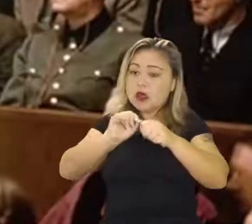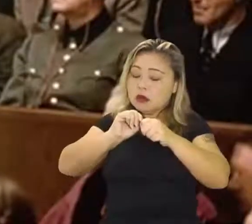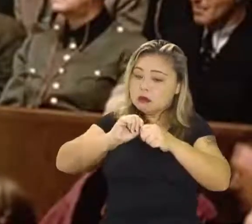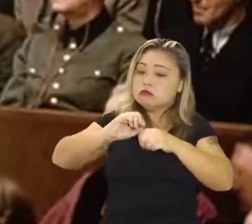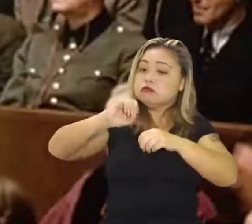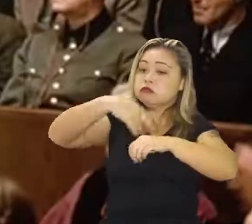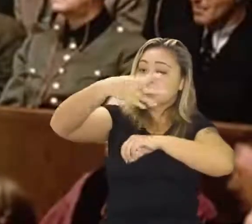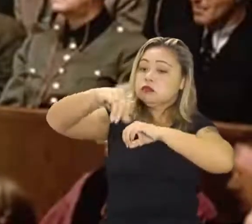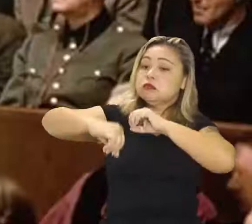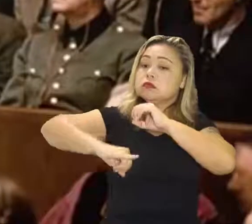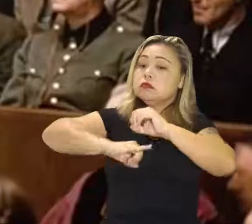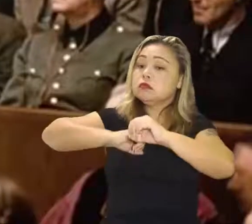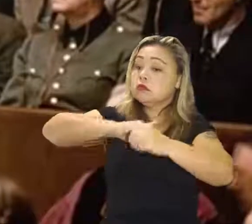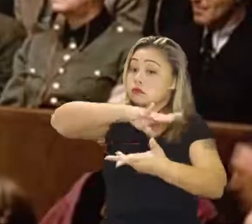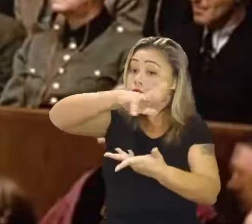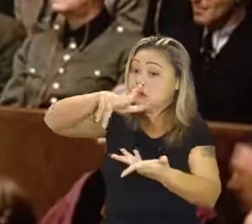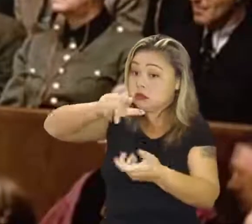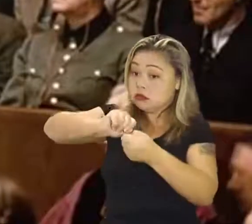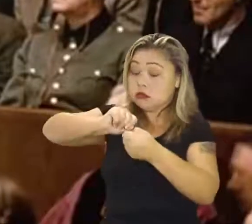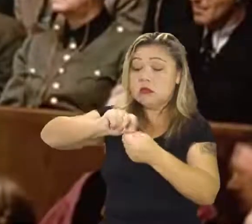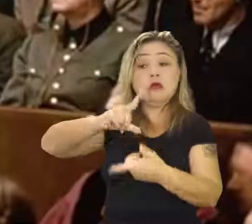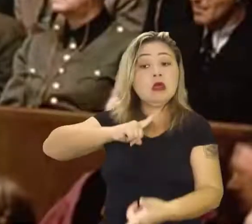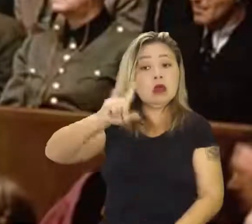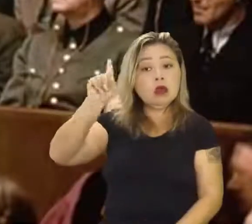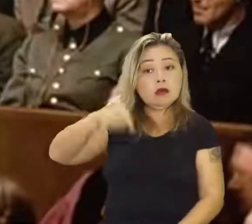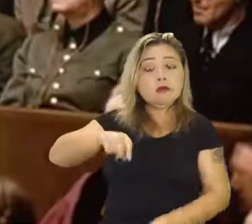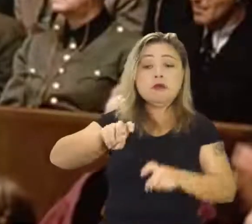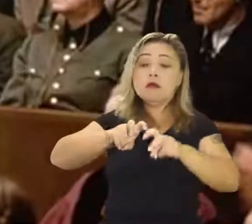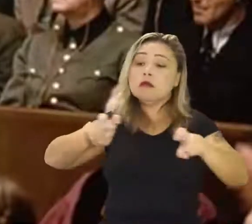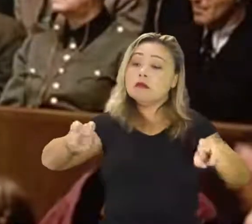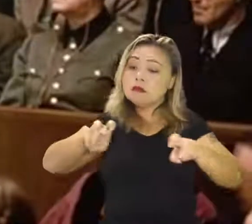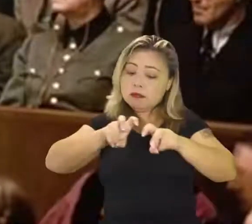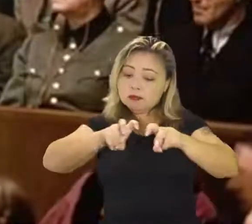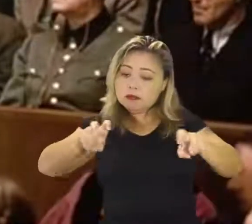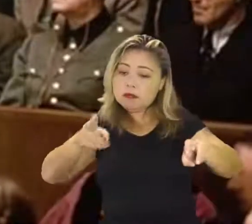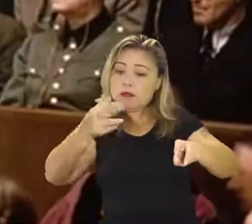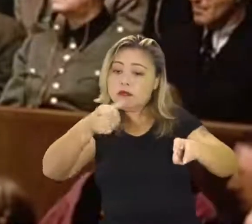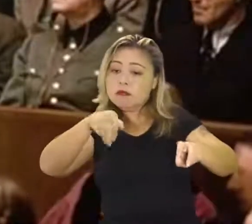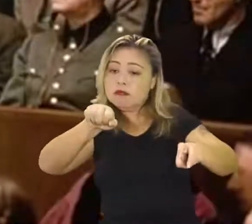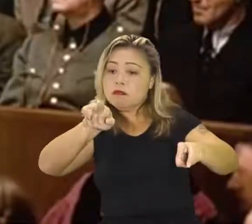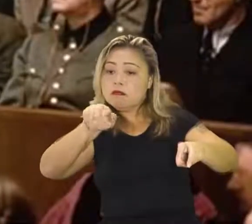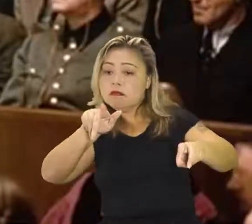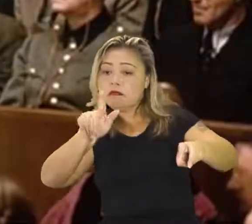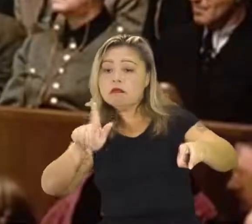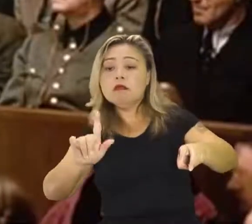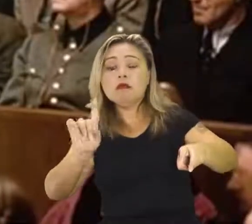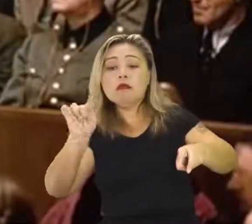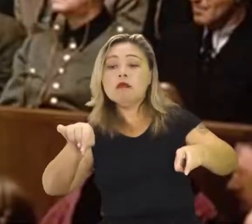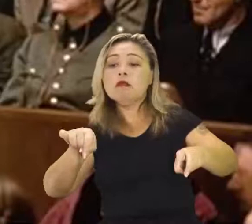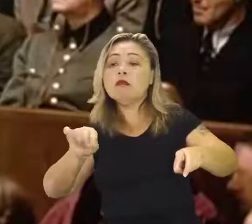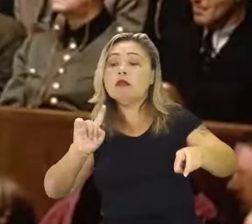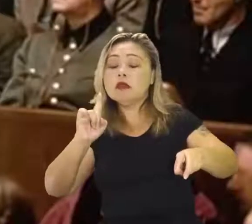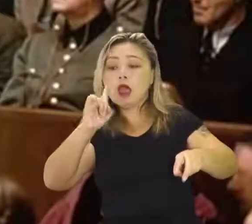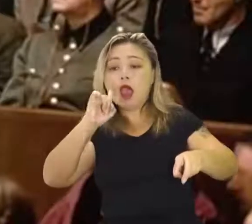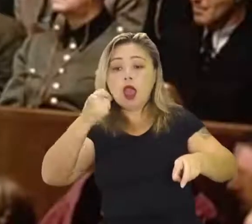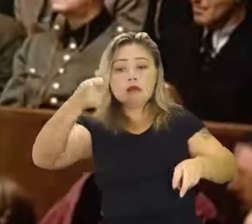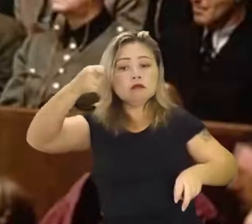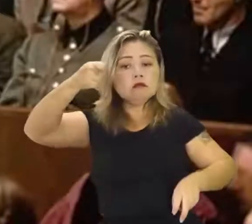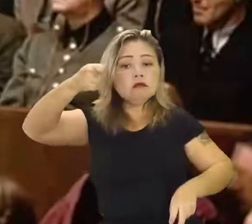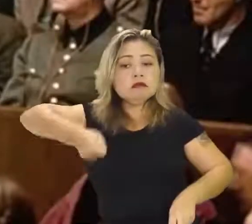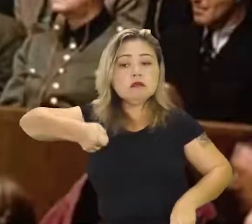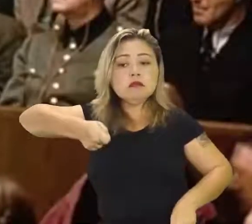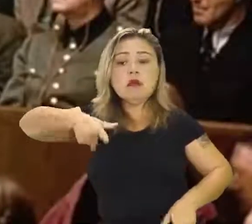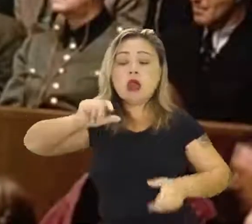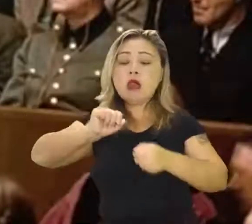Nuremberg. Esse tribunal, então, ele tinha a função de julgar os crimes